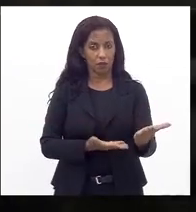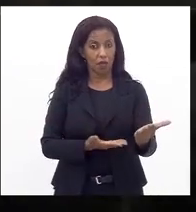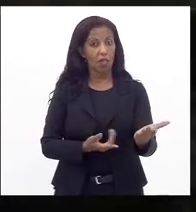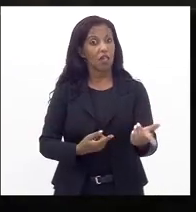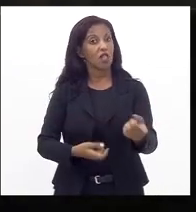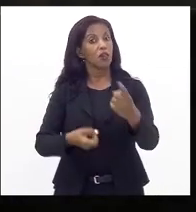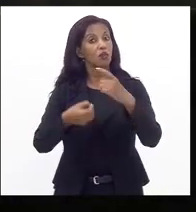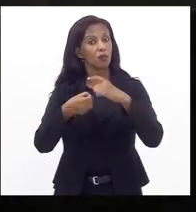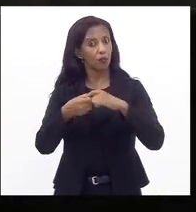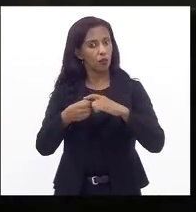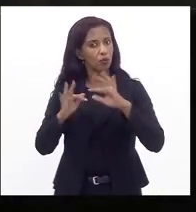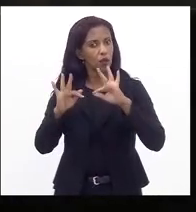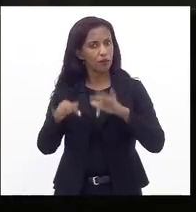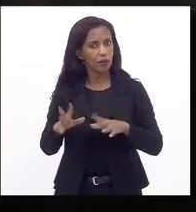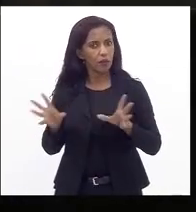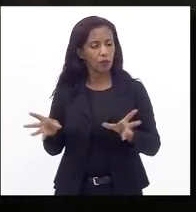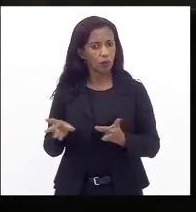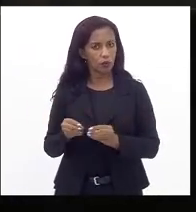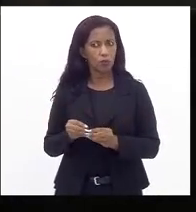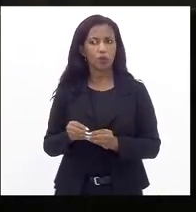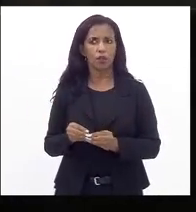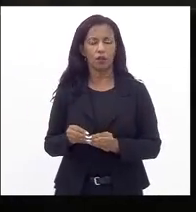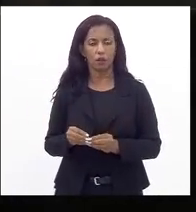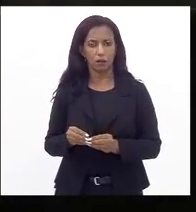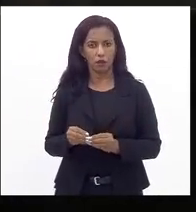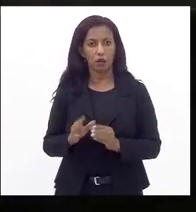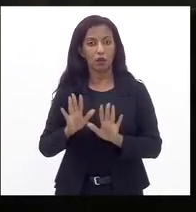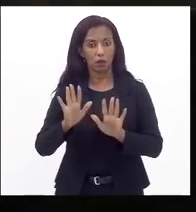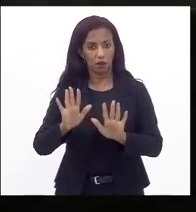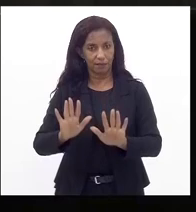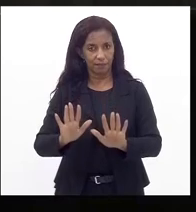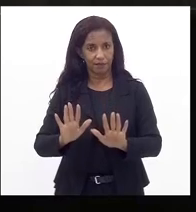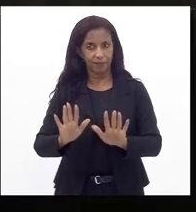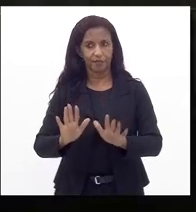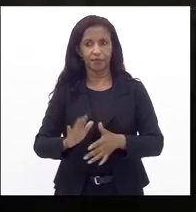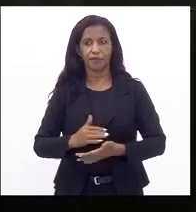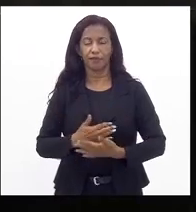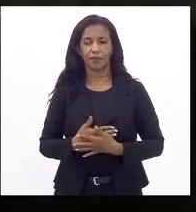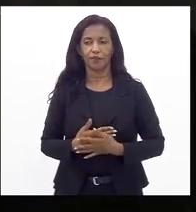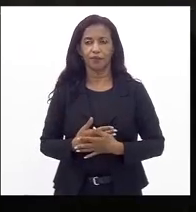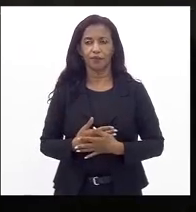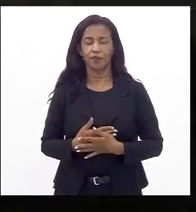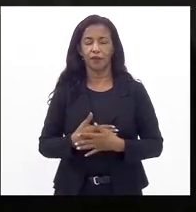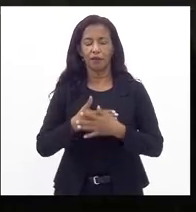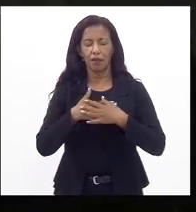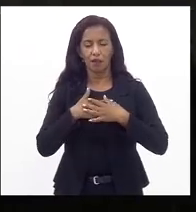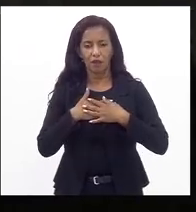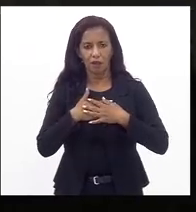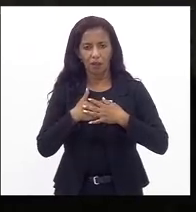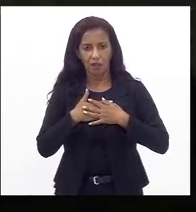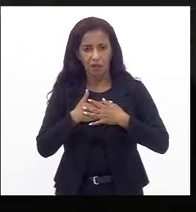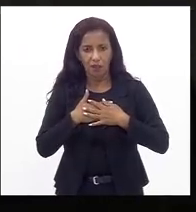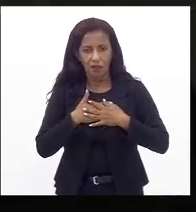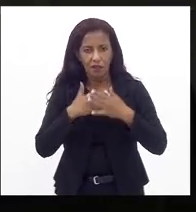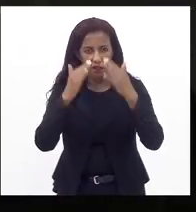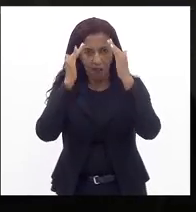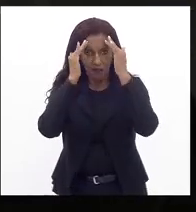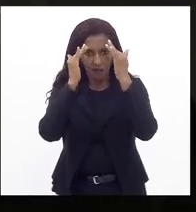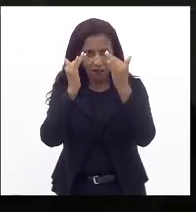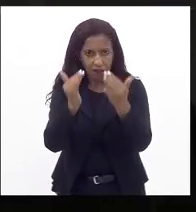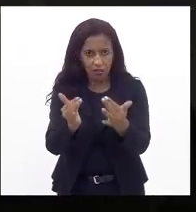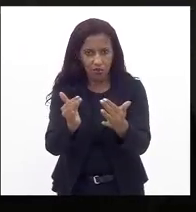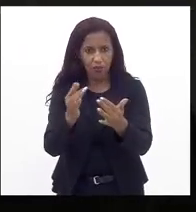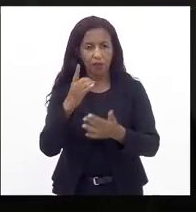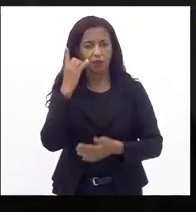e vou retomar o final e concurso de cumprir minha faca com a parte meus profundos respeitos a vossa excelência